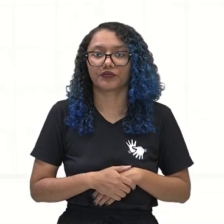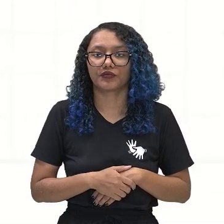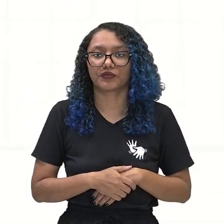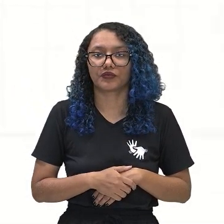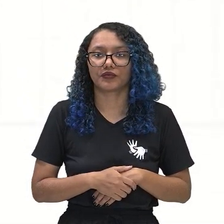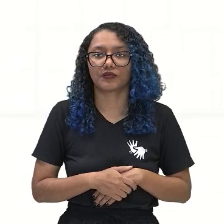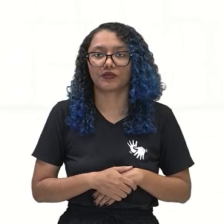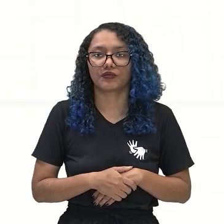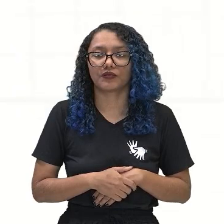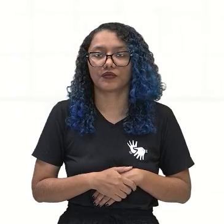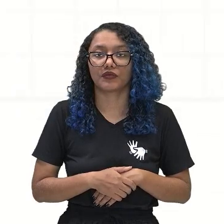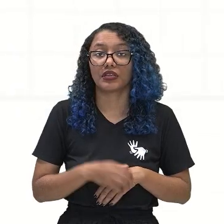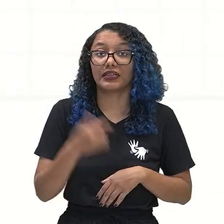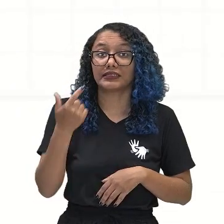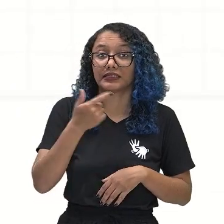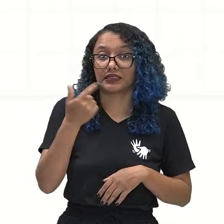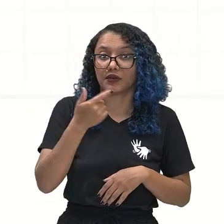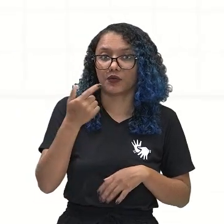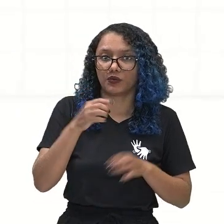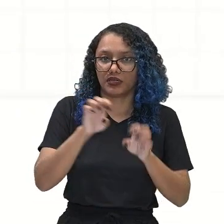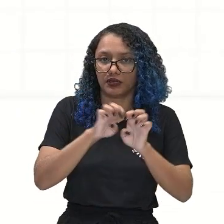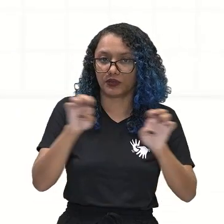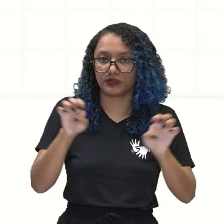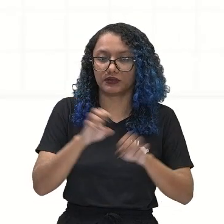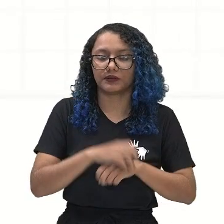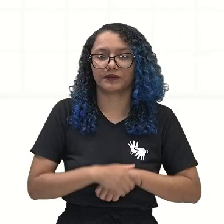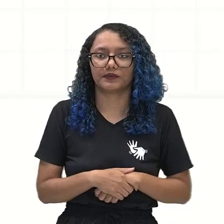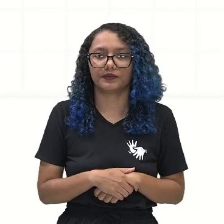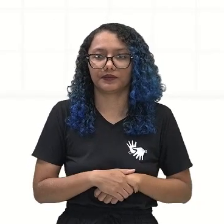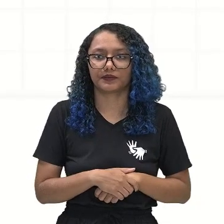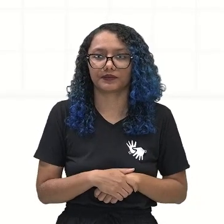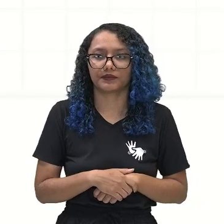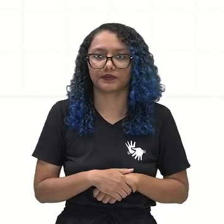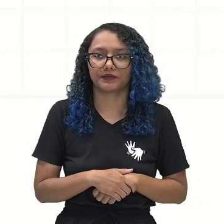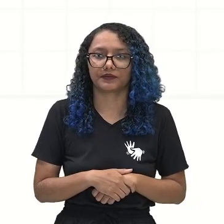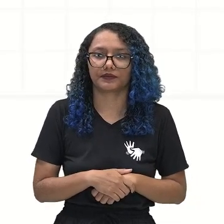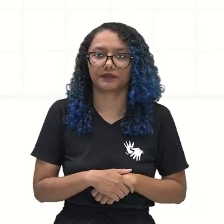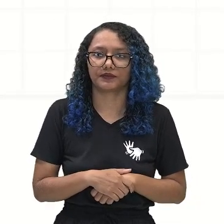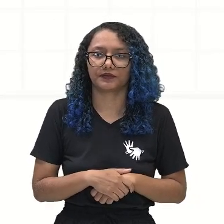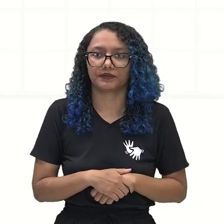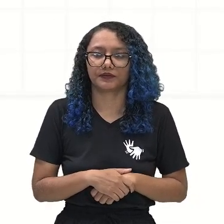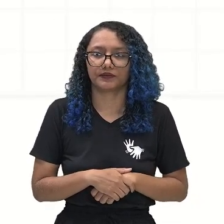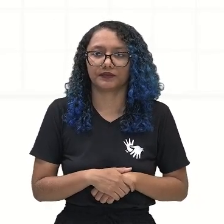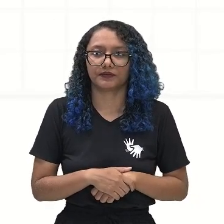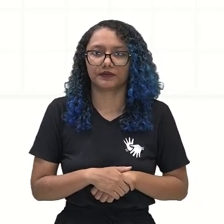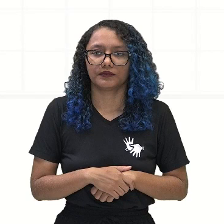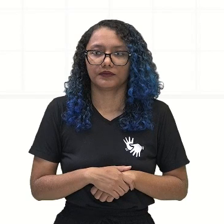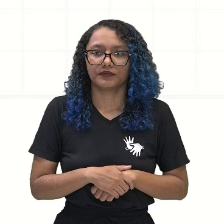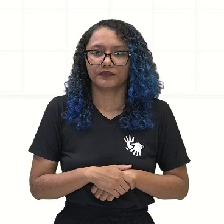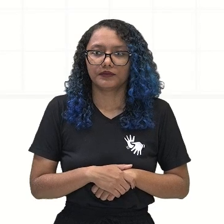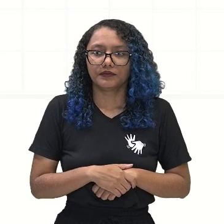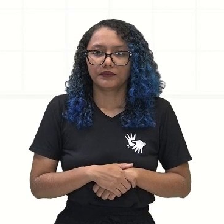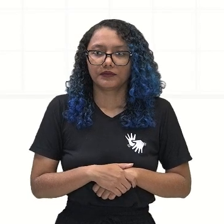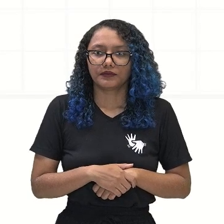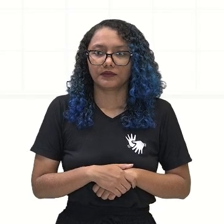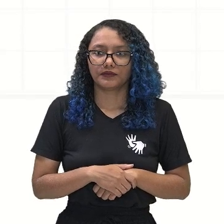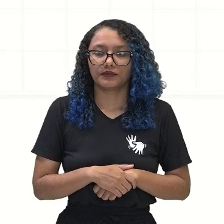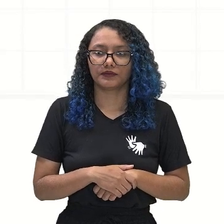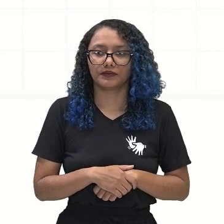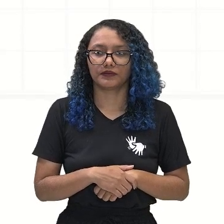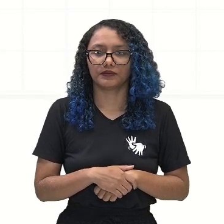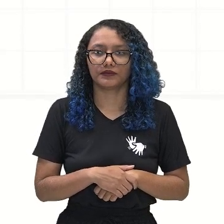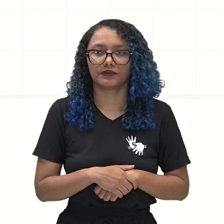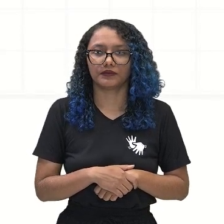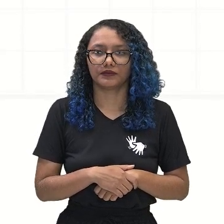segunda transcodificação. Aí ele diz o seguinte nessa situação, ou seja, essa situação problema